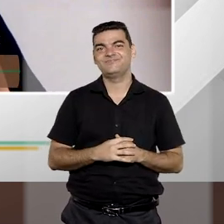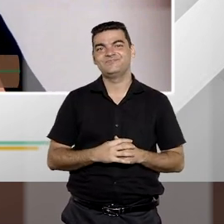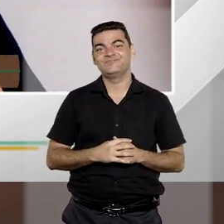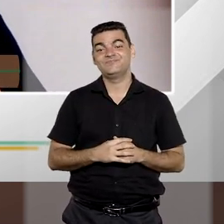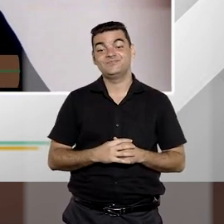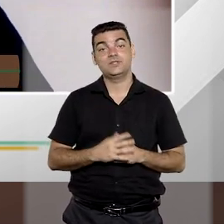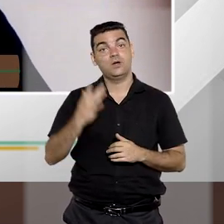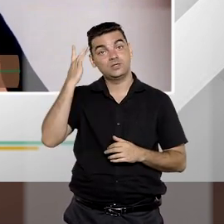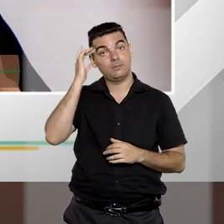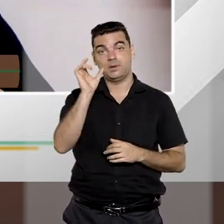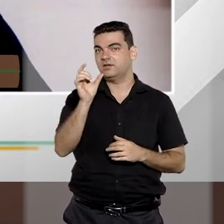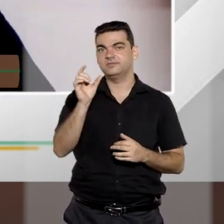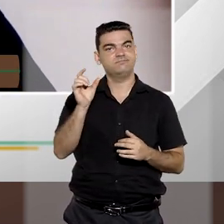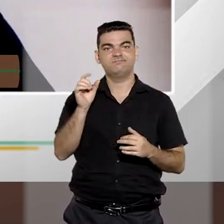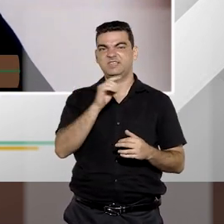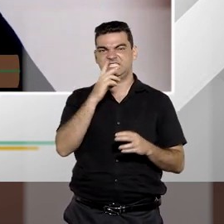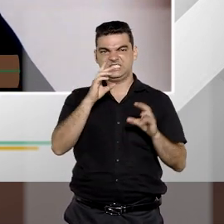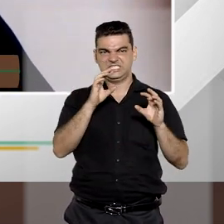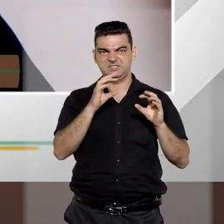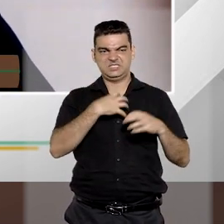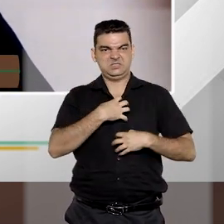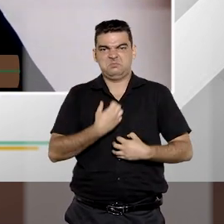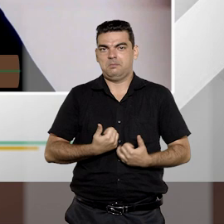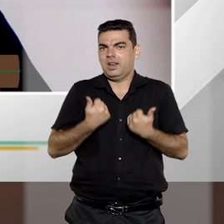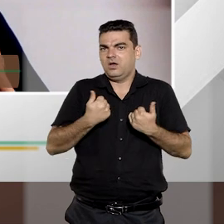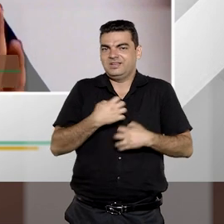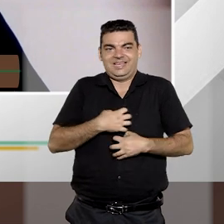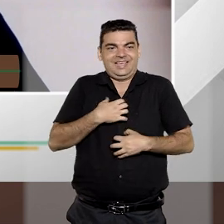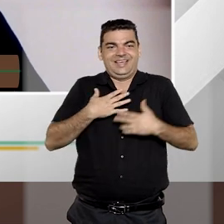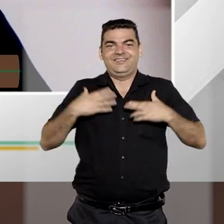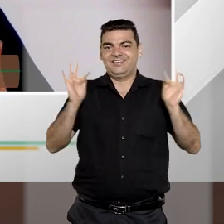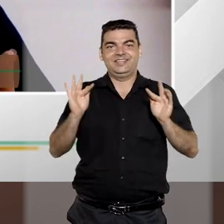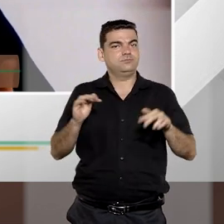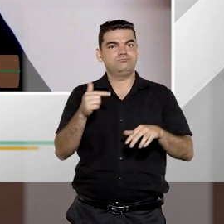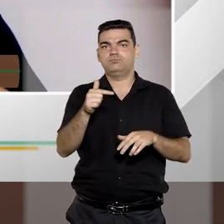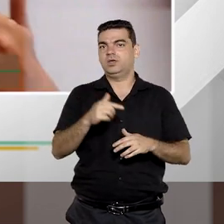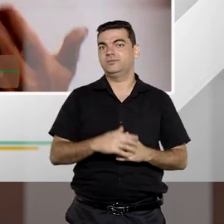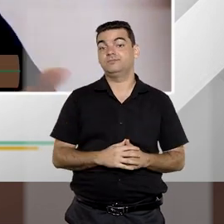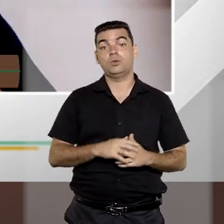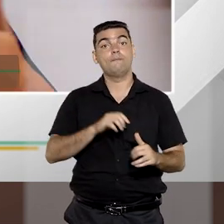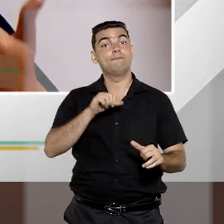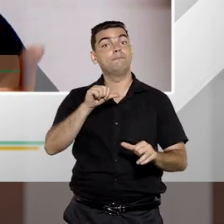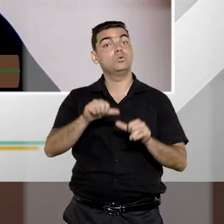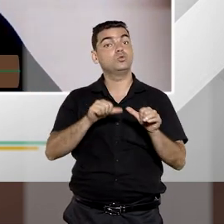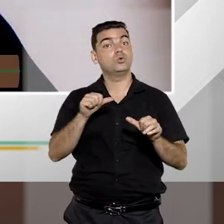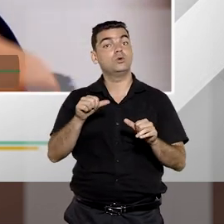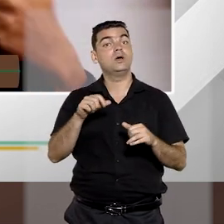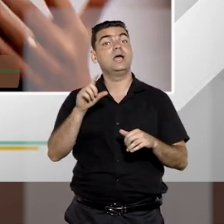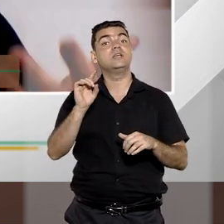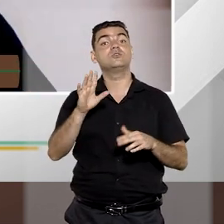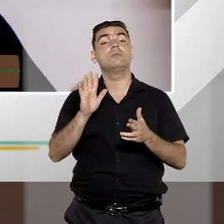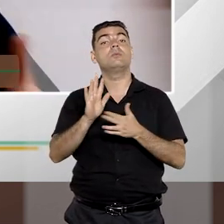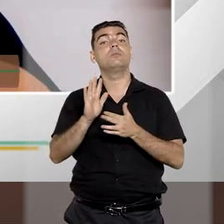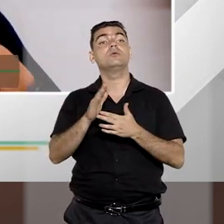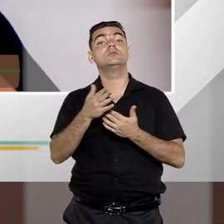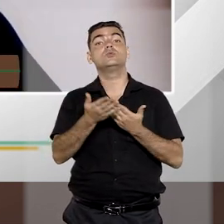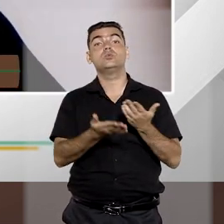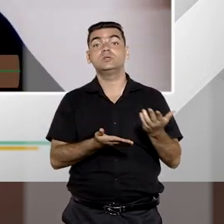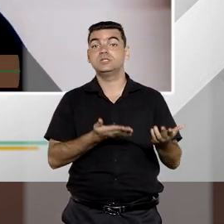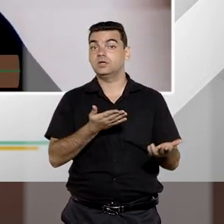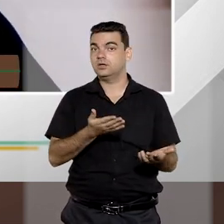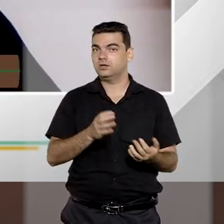essa é uma expressão que tira a dignidade da pessoa humana. Então passou a se tratar como ação de curatela